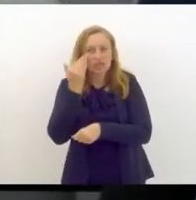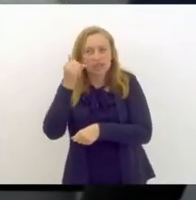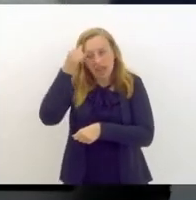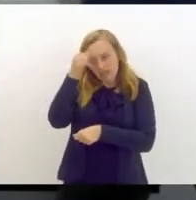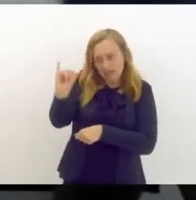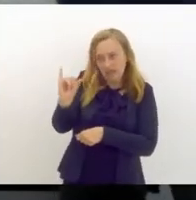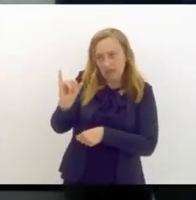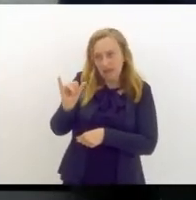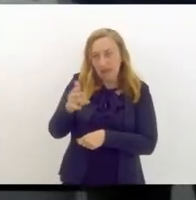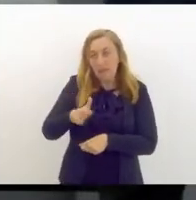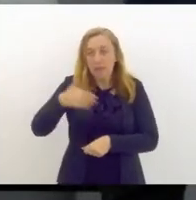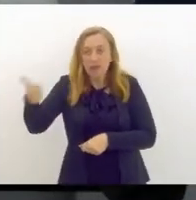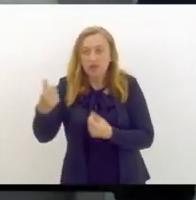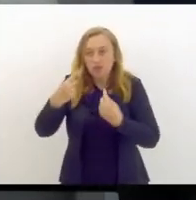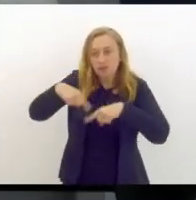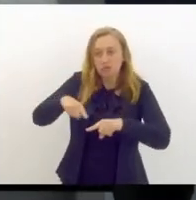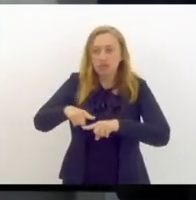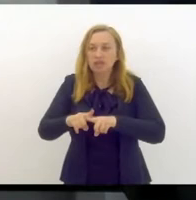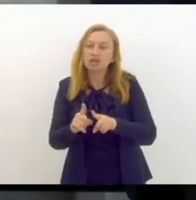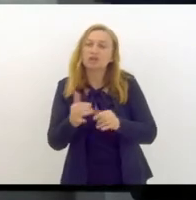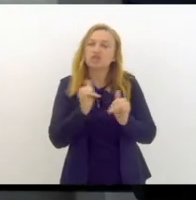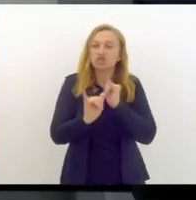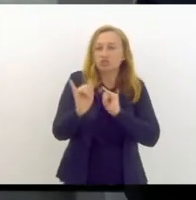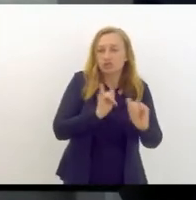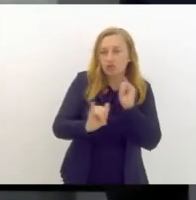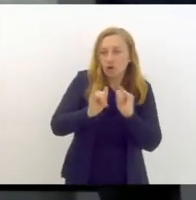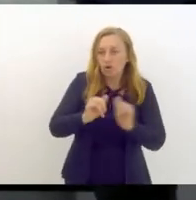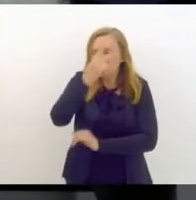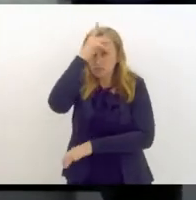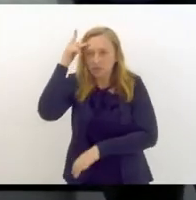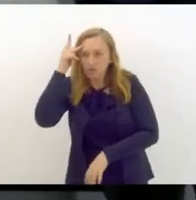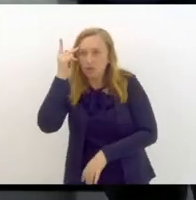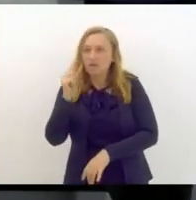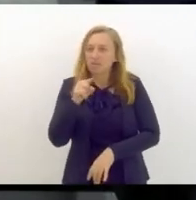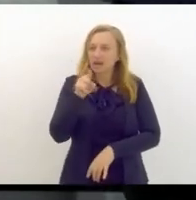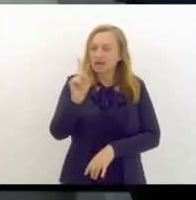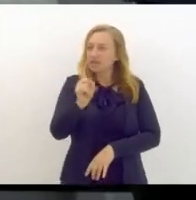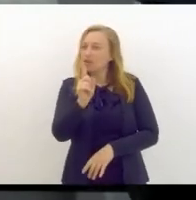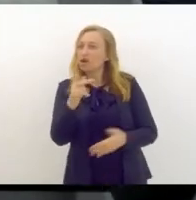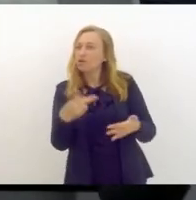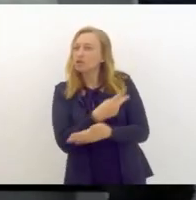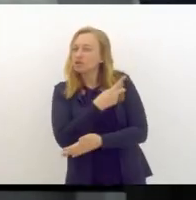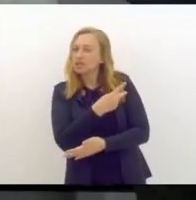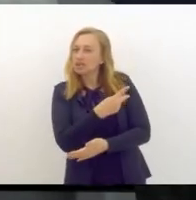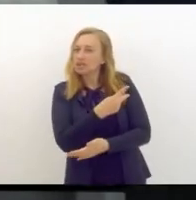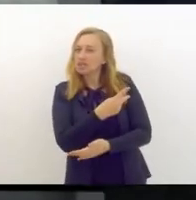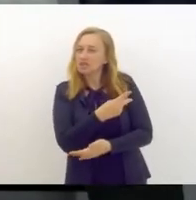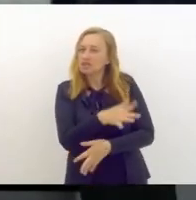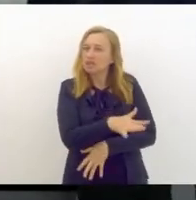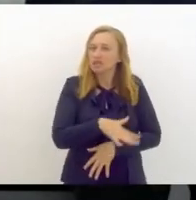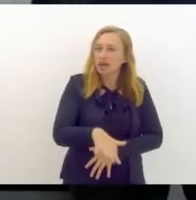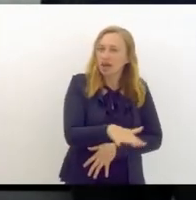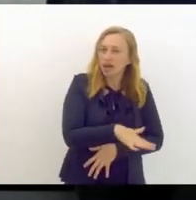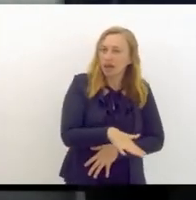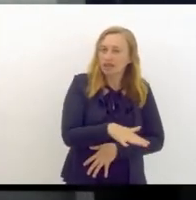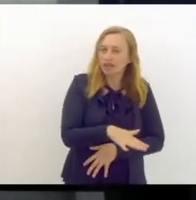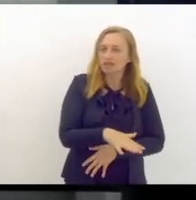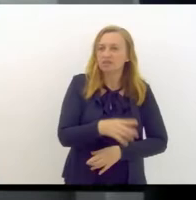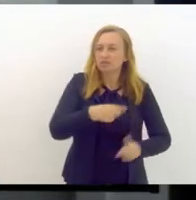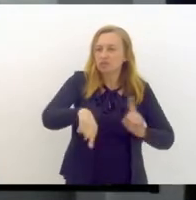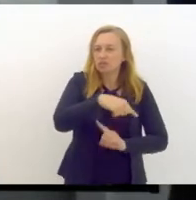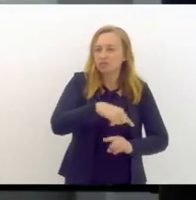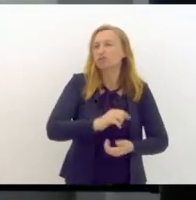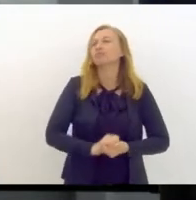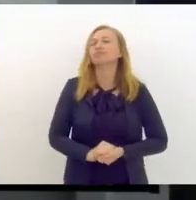do que combater. Então, a gente informa as pessoas para que isso aqui não ocorra no ambiente da unidade e seu entorno. Pode